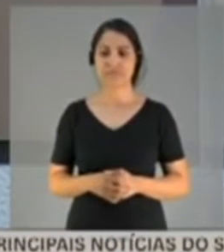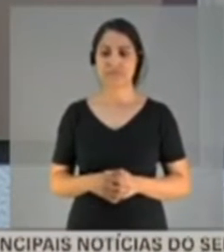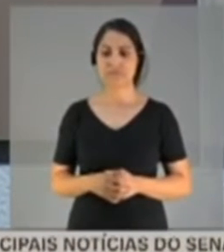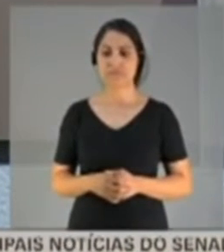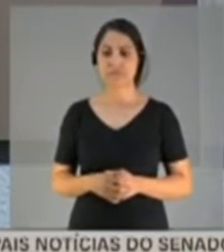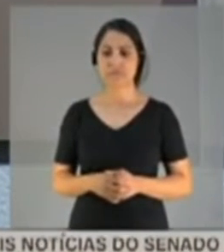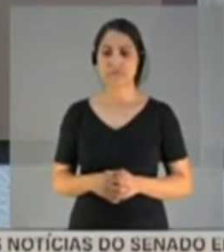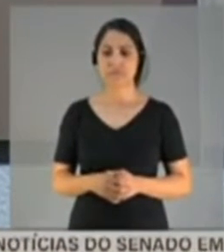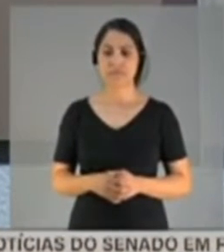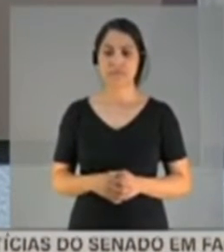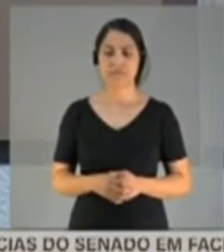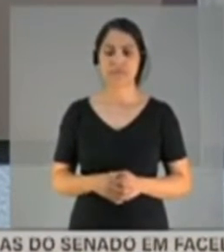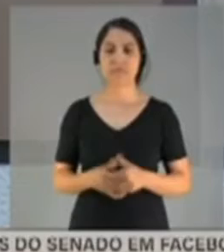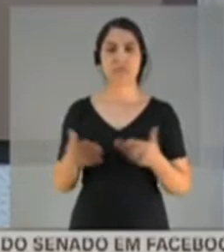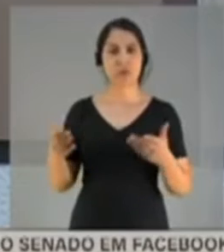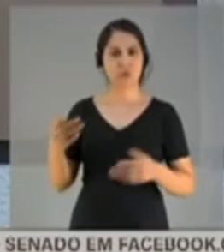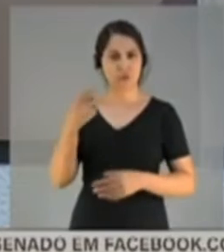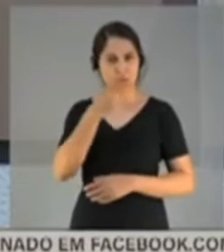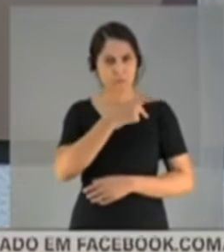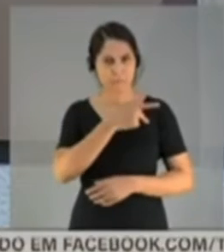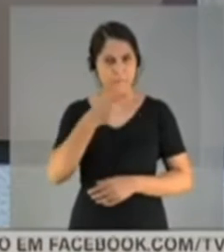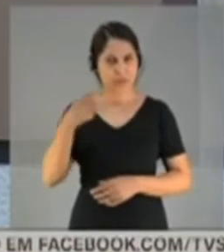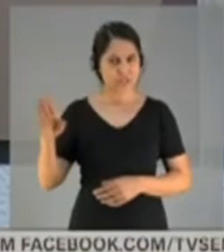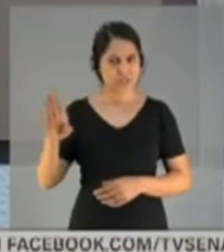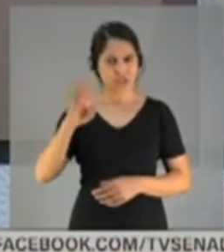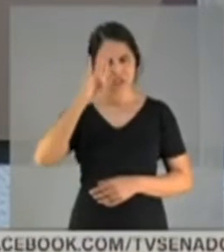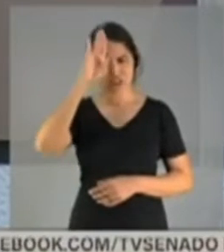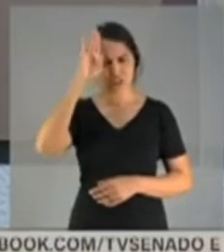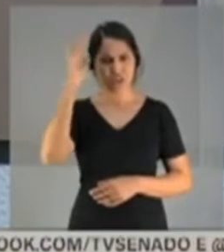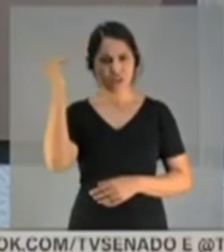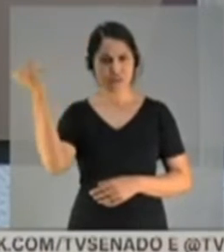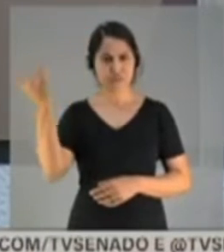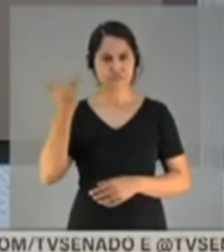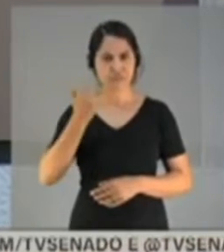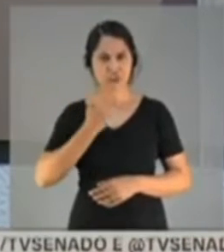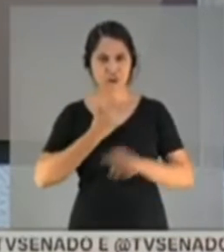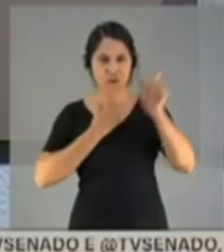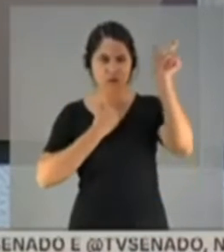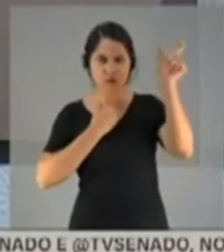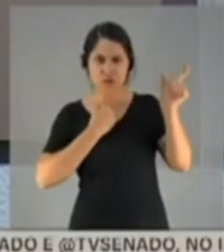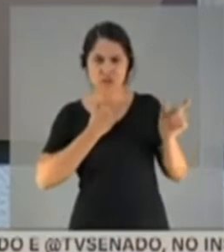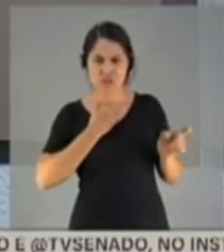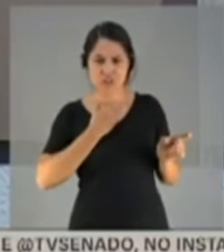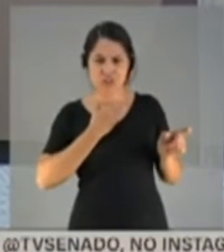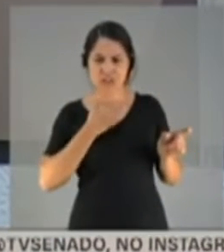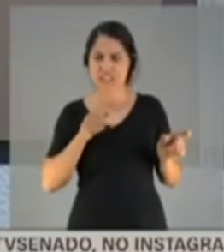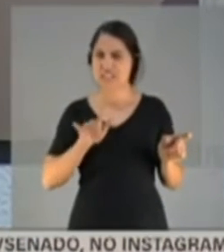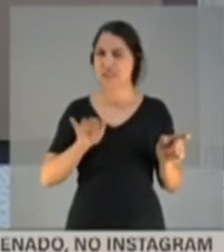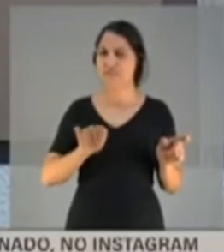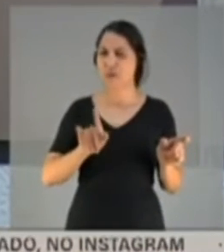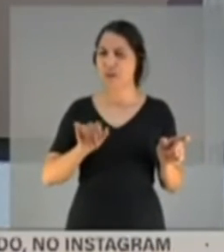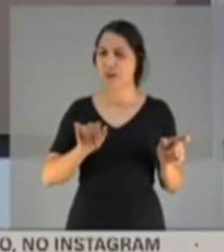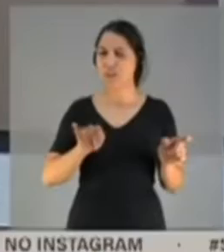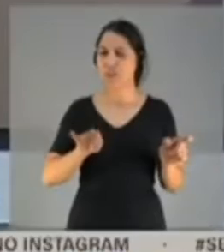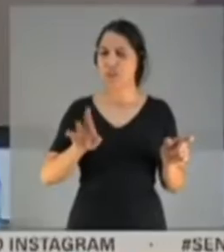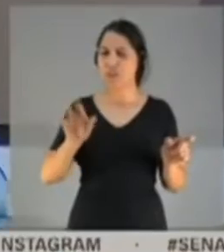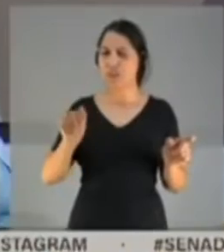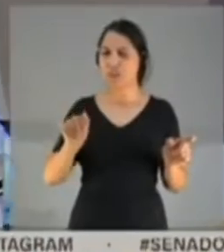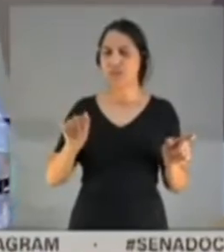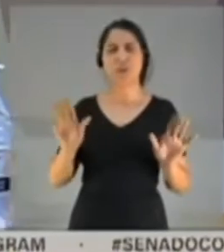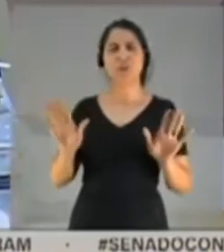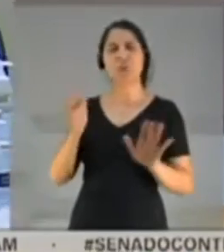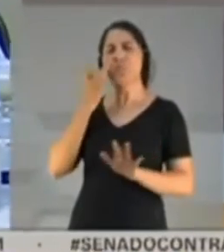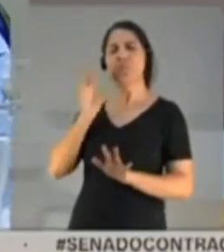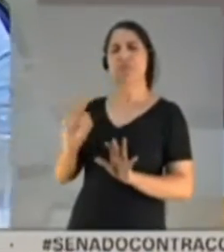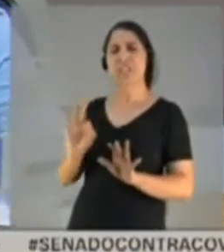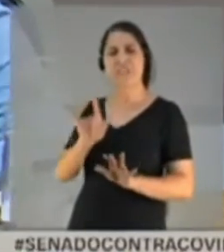era coisa de um parlamentar, isso? Essa falcatrua? Não é, a gente não sabe se é uma falcatrua, senhor presidente. Não, desculpa, sim, mas eu não falei isso. O senhor disse que era falei